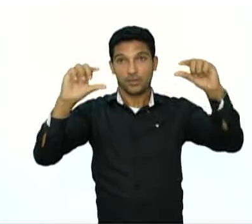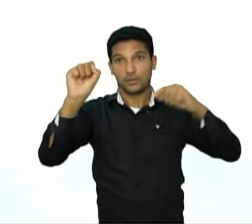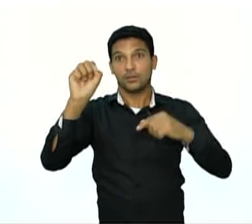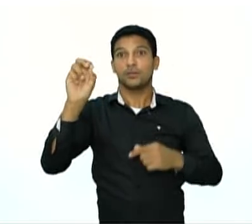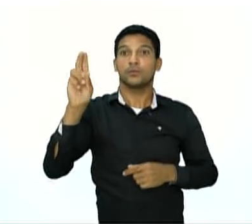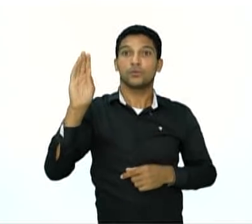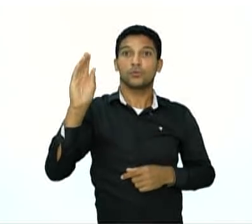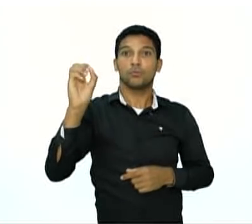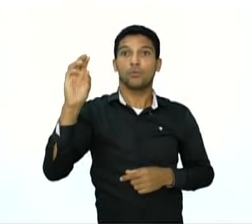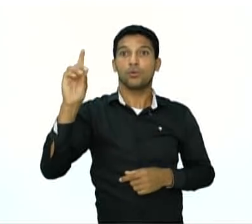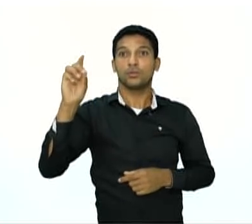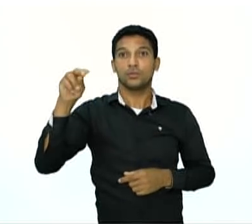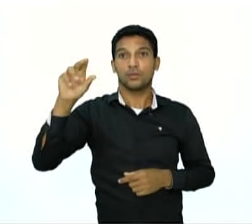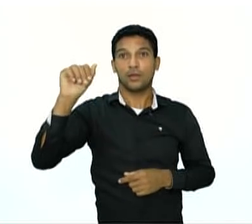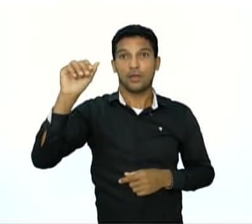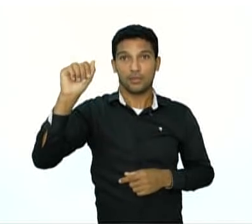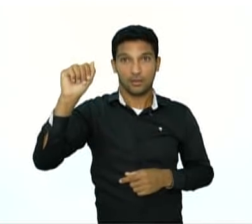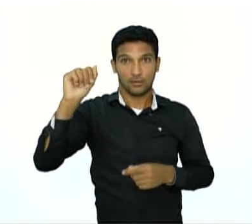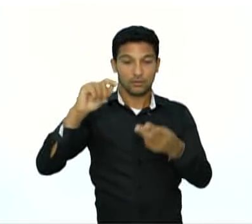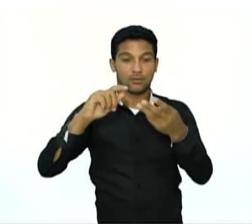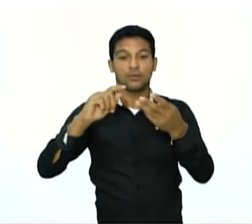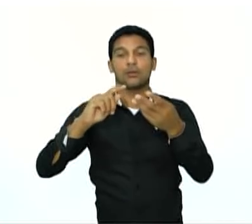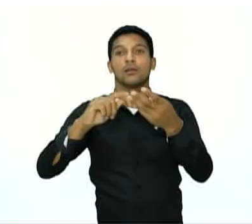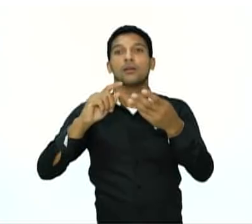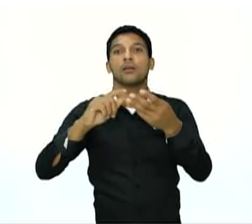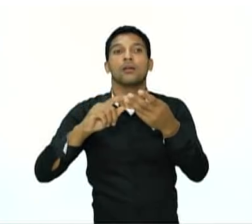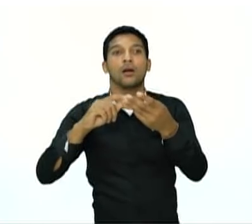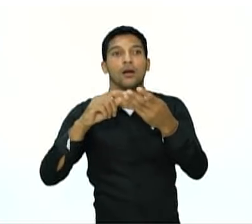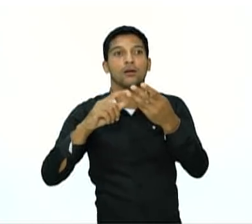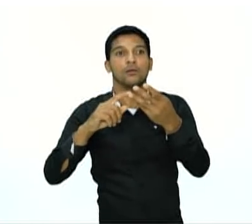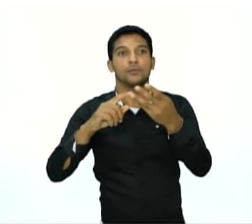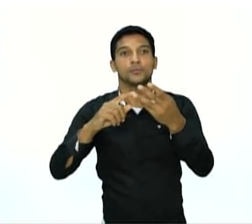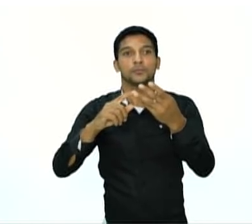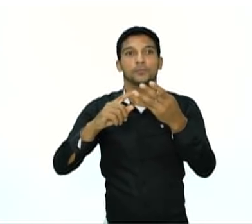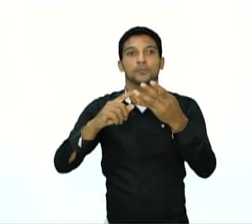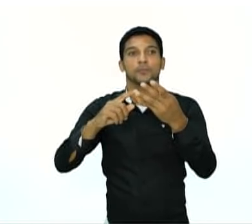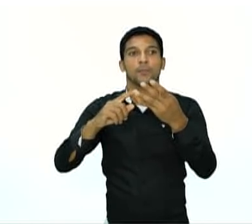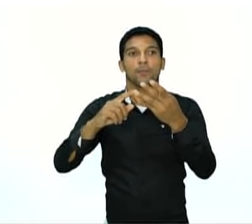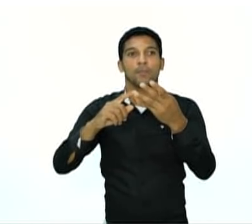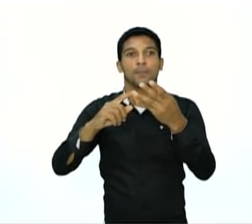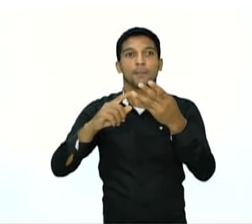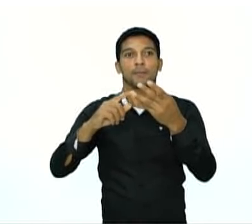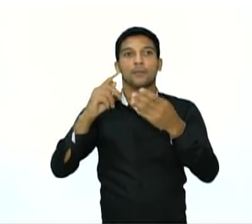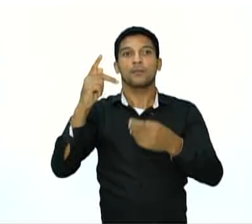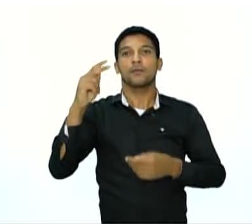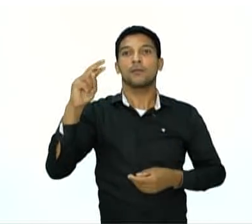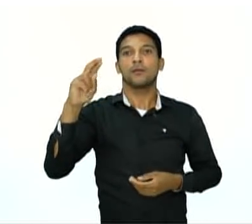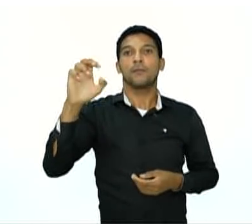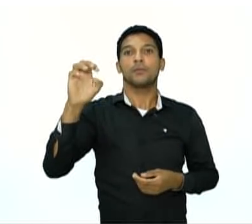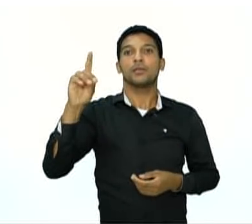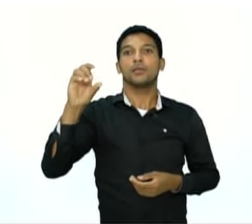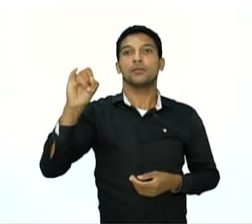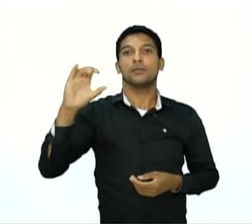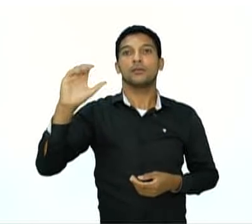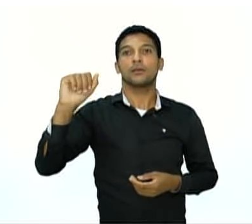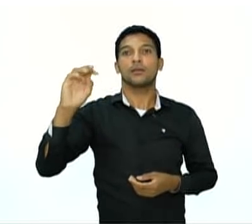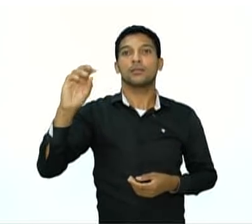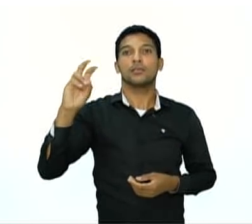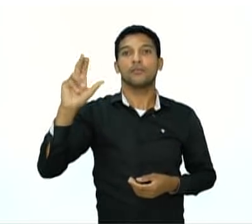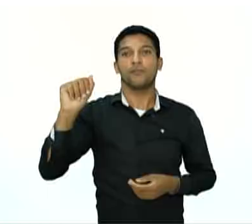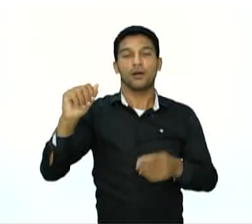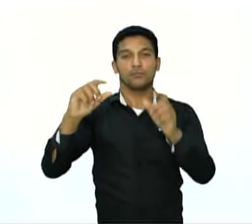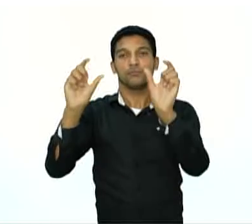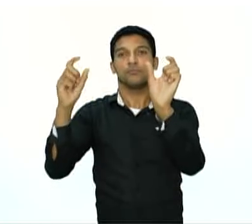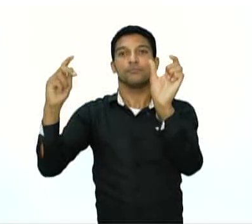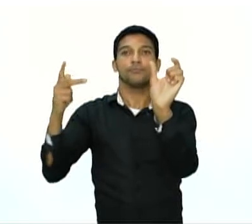simples provar as coisas. Vemos que tem gente que posta links de 2013. A ideia fez o professor